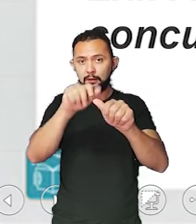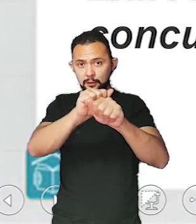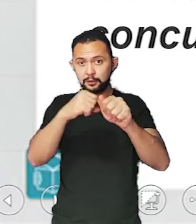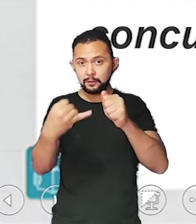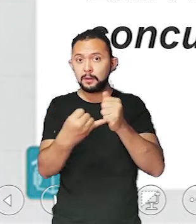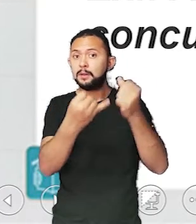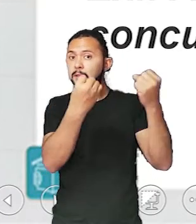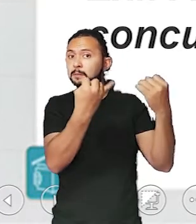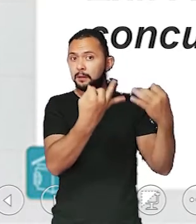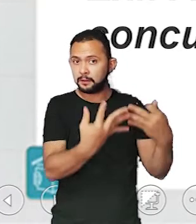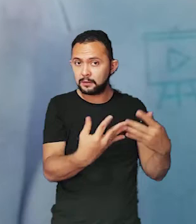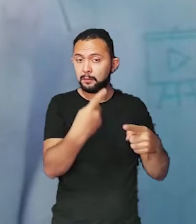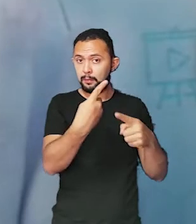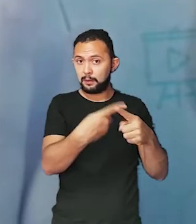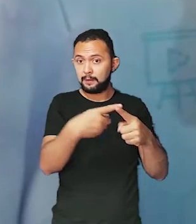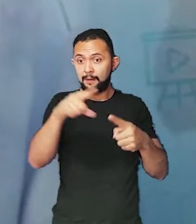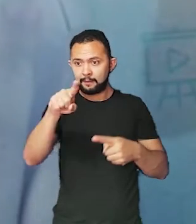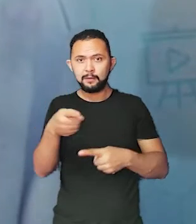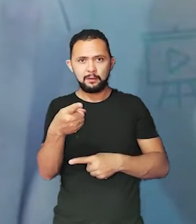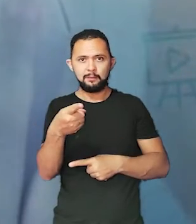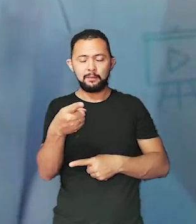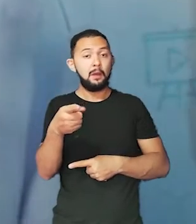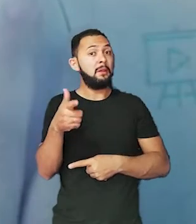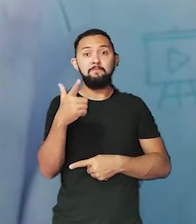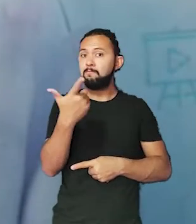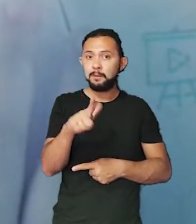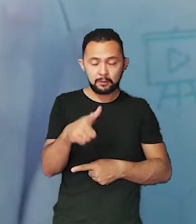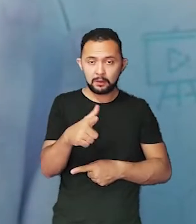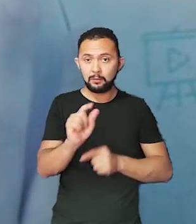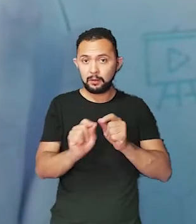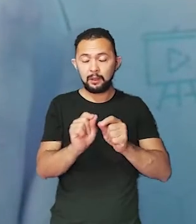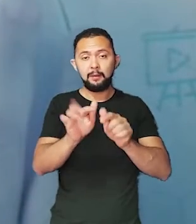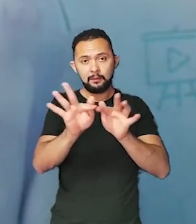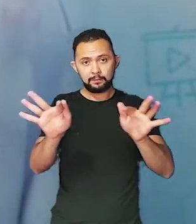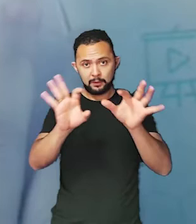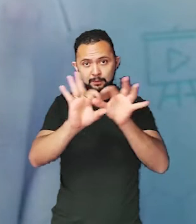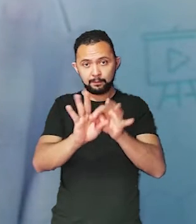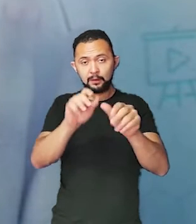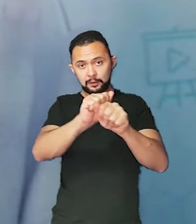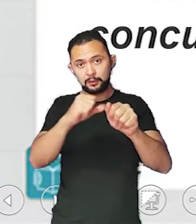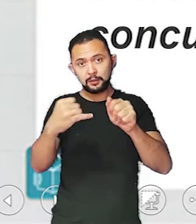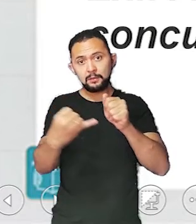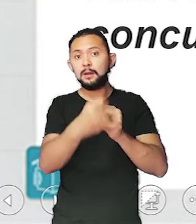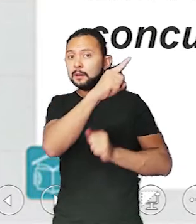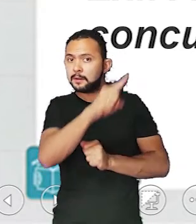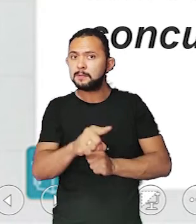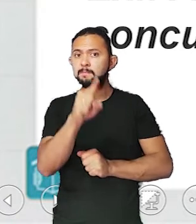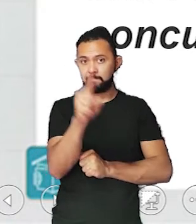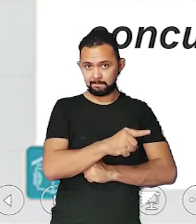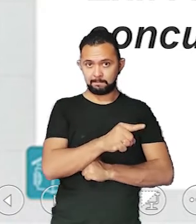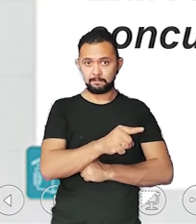explicativa. Beleza? E quando não tem vírgula, restritiva, ok? Então, vamos assim, ó, vamos combinar um